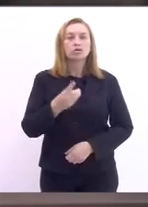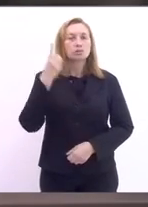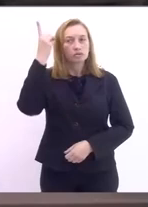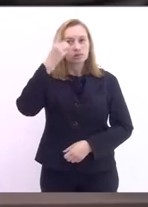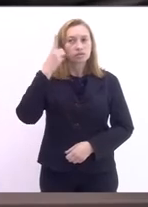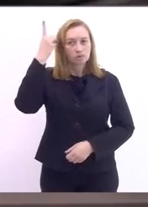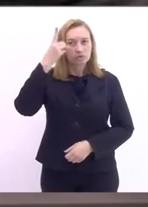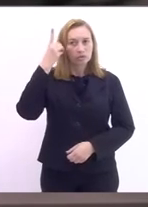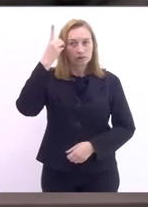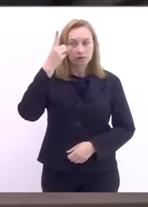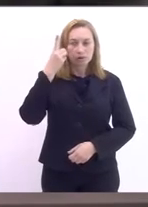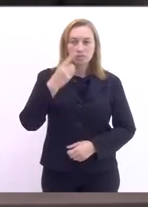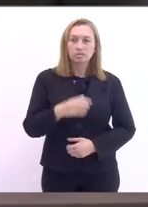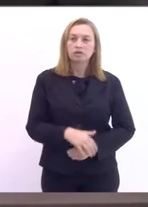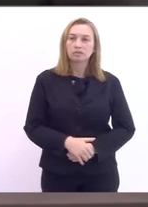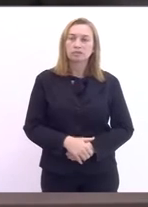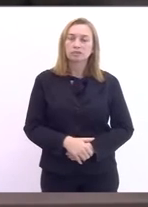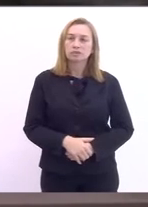E o deputado